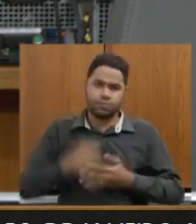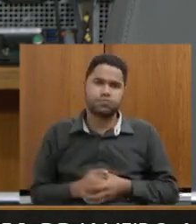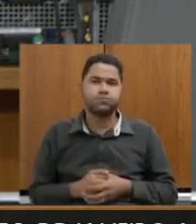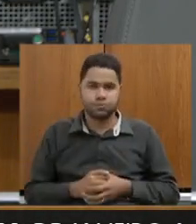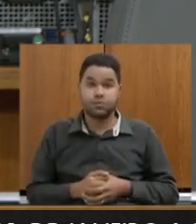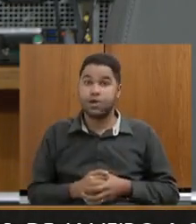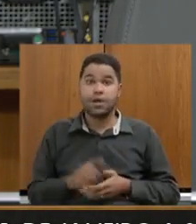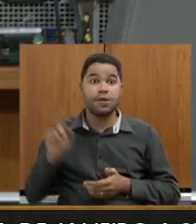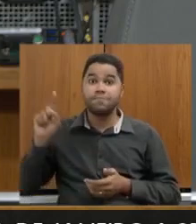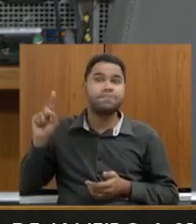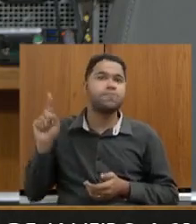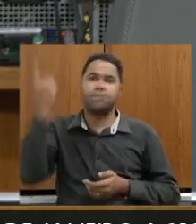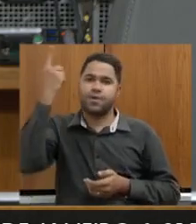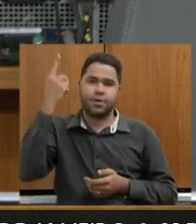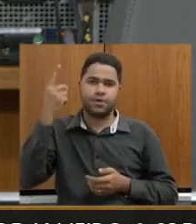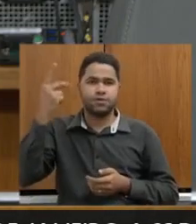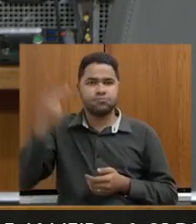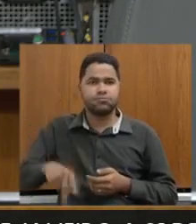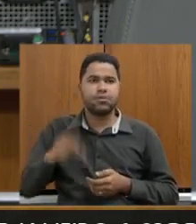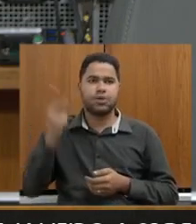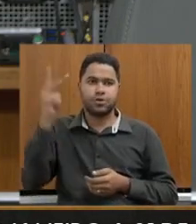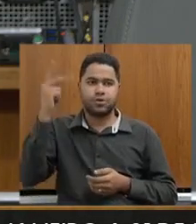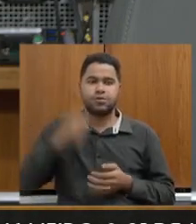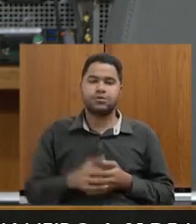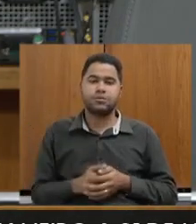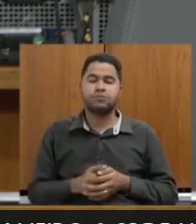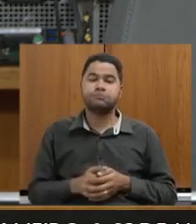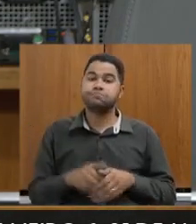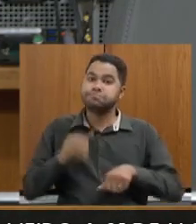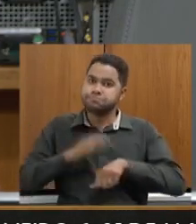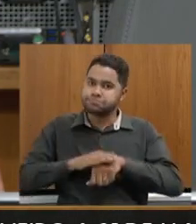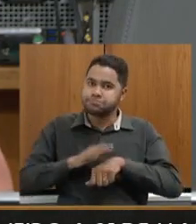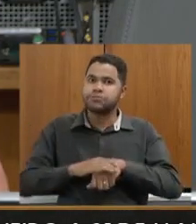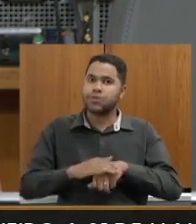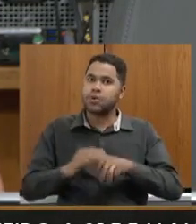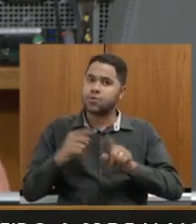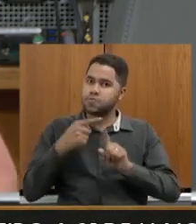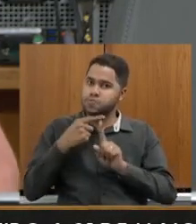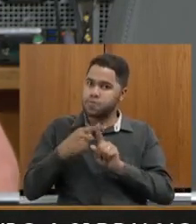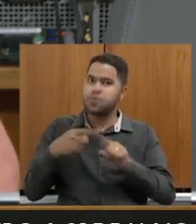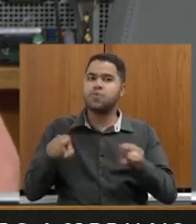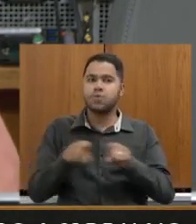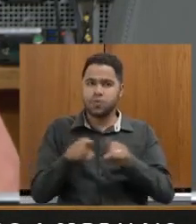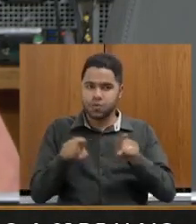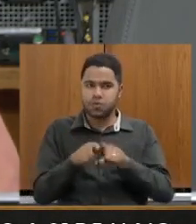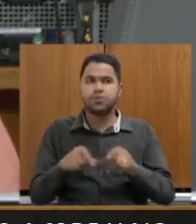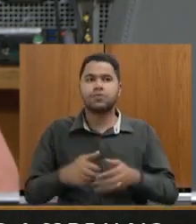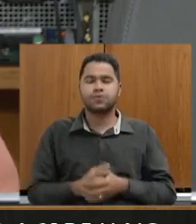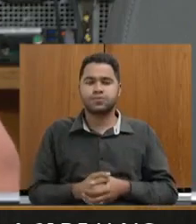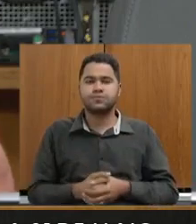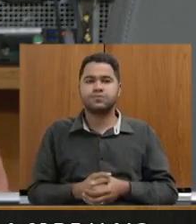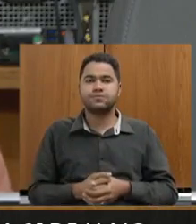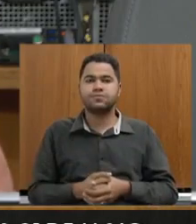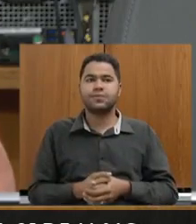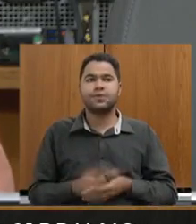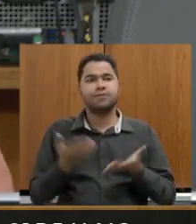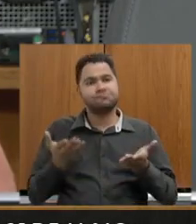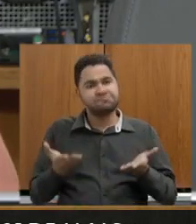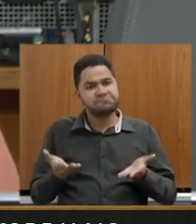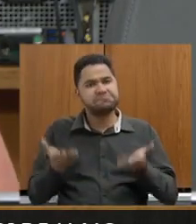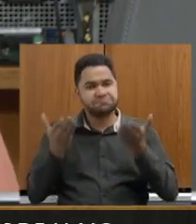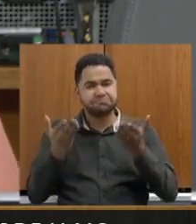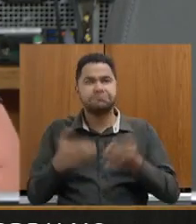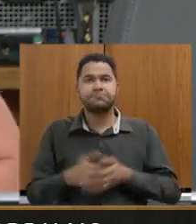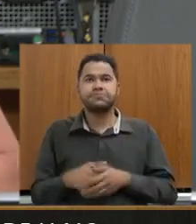da história tá então é um ponto muito positivo também é enaltecer